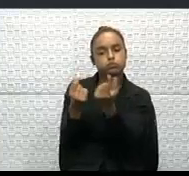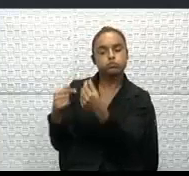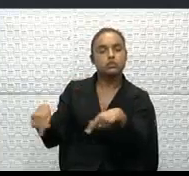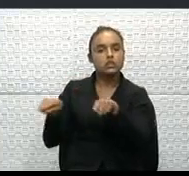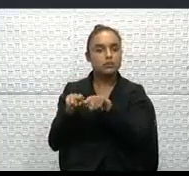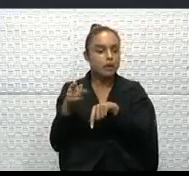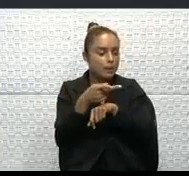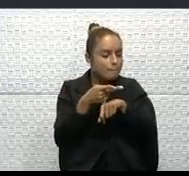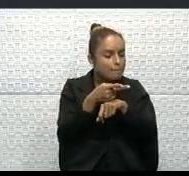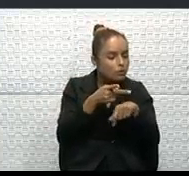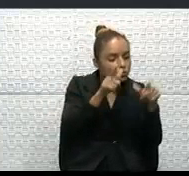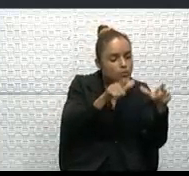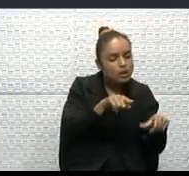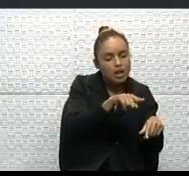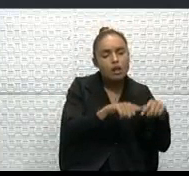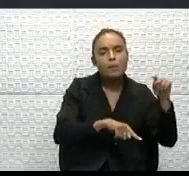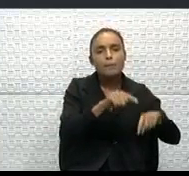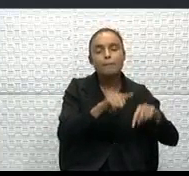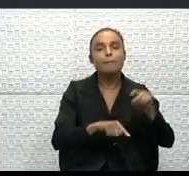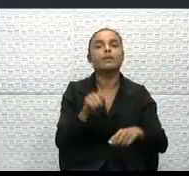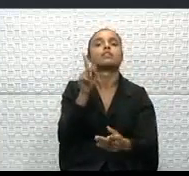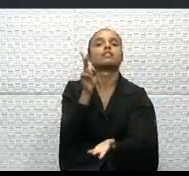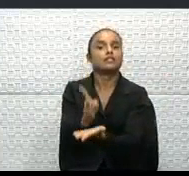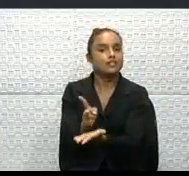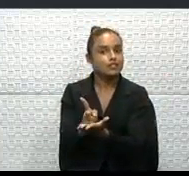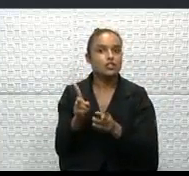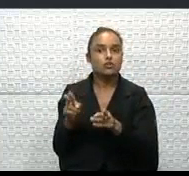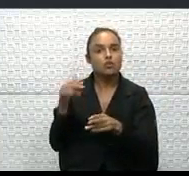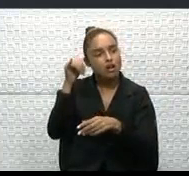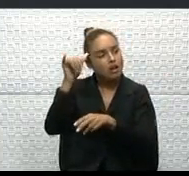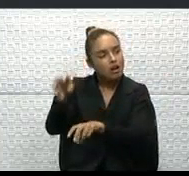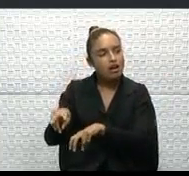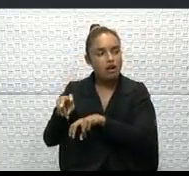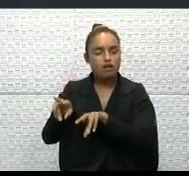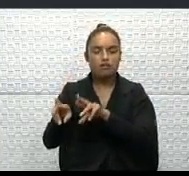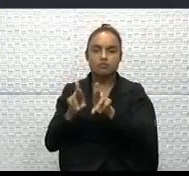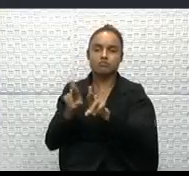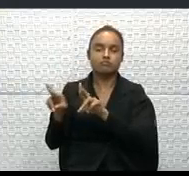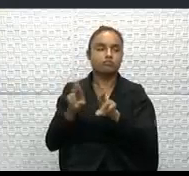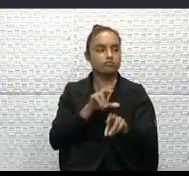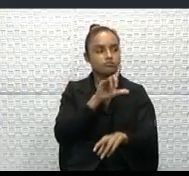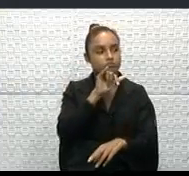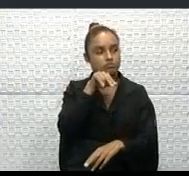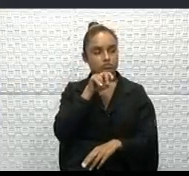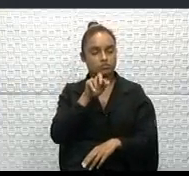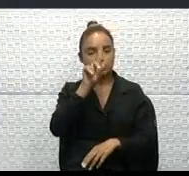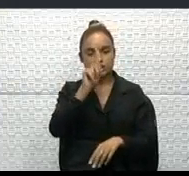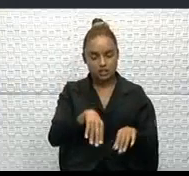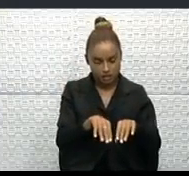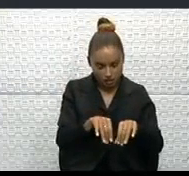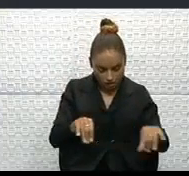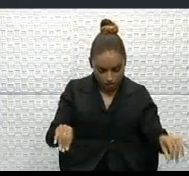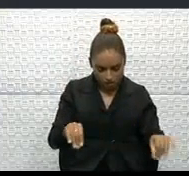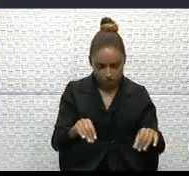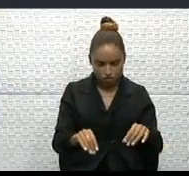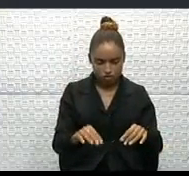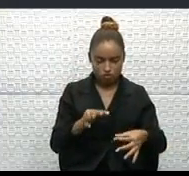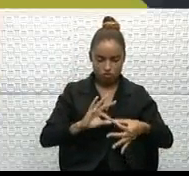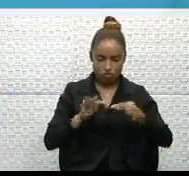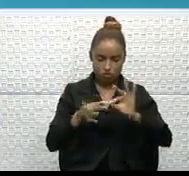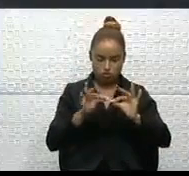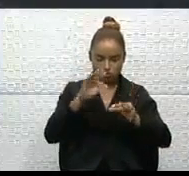de um produto. E mesmo na agricultura, pode-se verificar correlações lineares entre atributos do solo e nutrientes